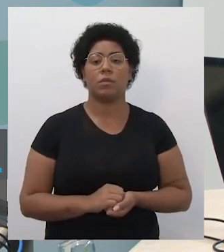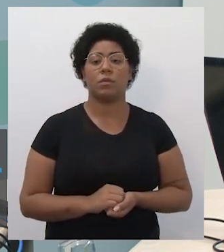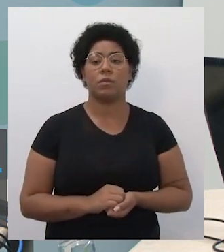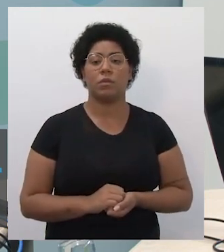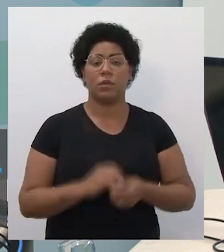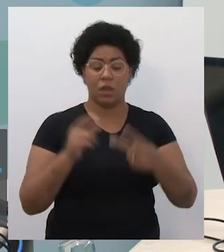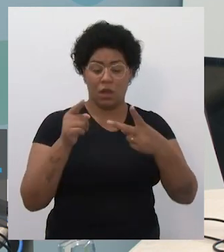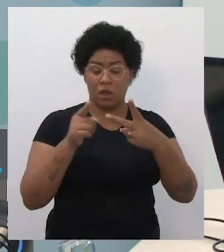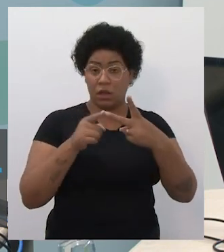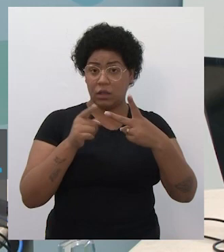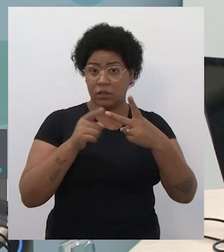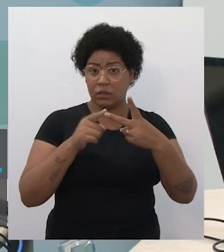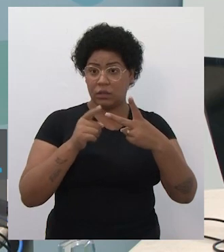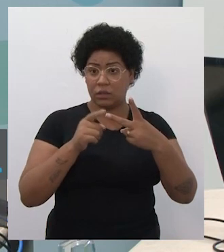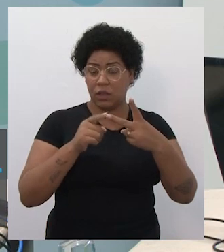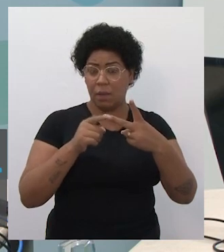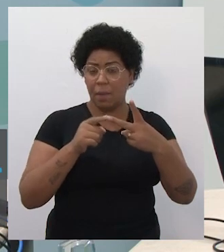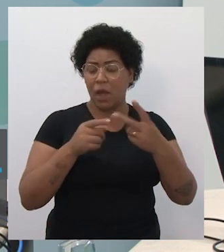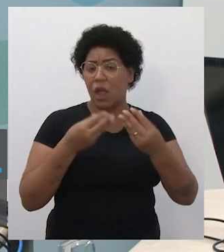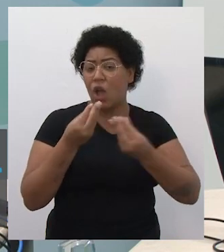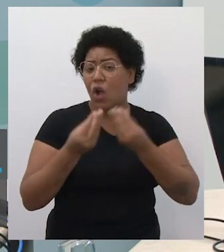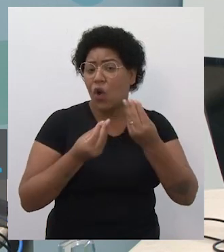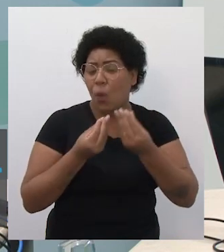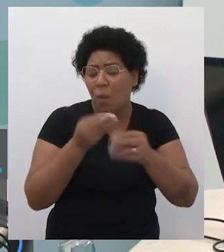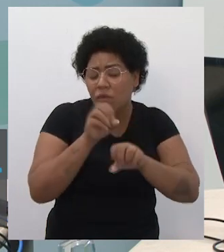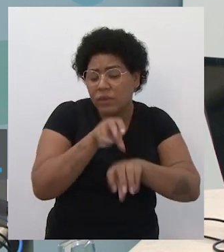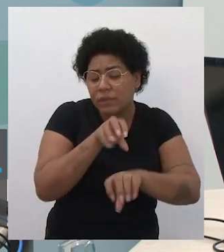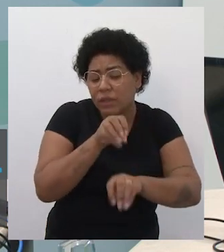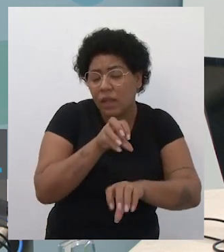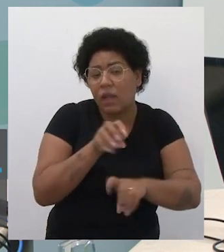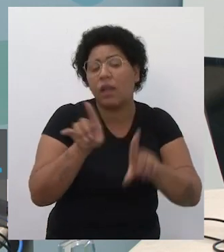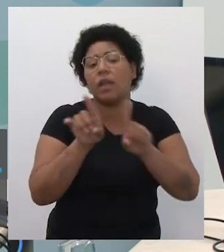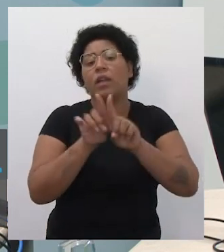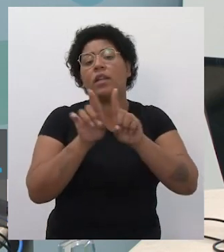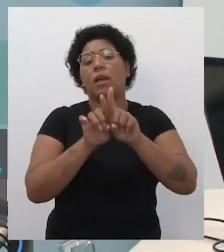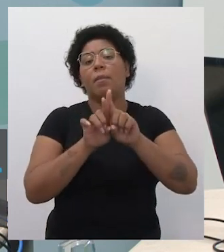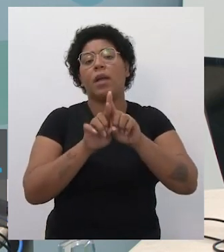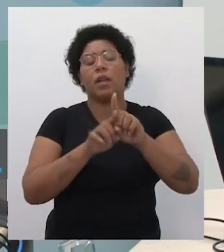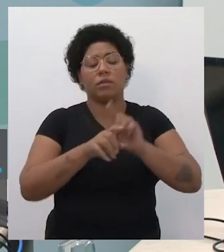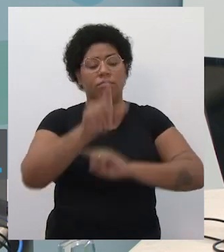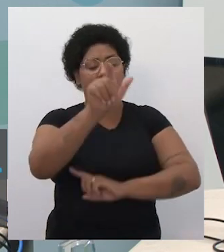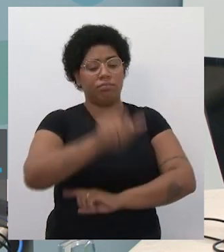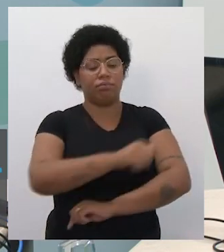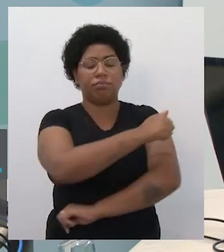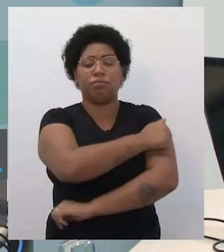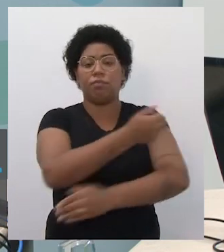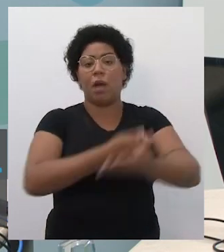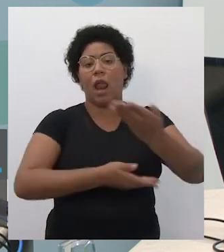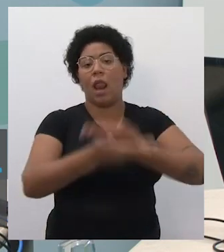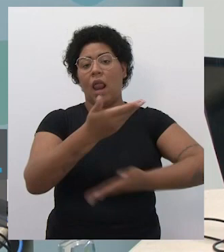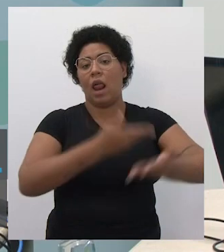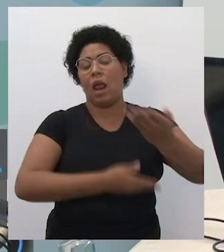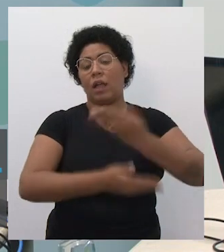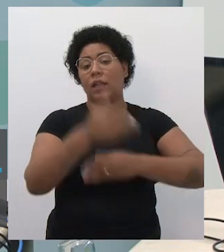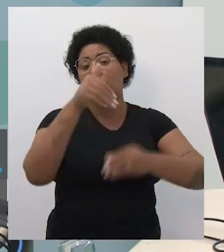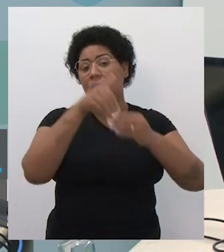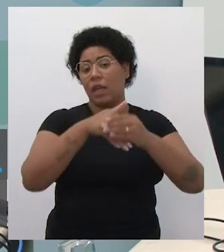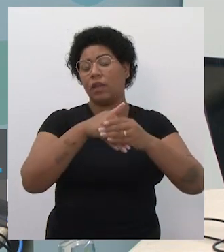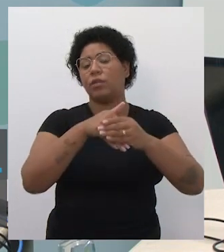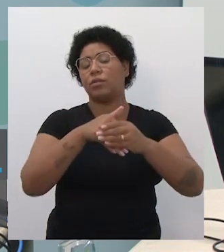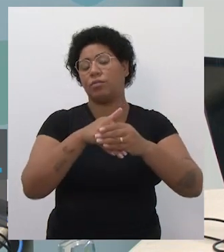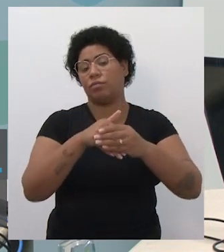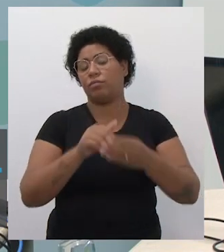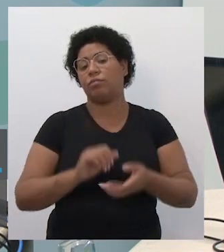a abordagem contextualizada e a possibilidade de integração entre os componentes da área. Então, esses